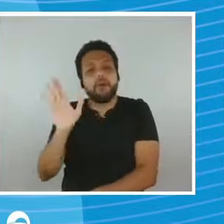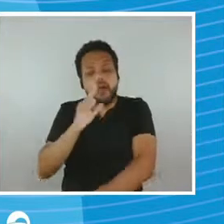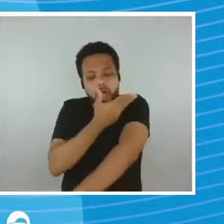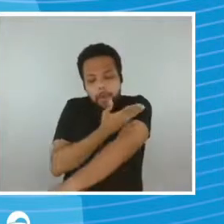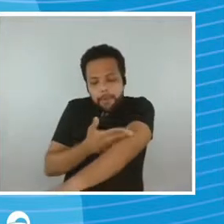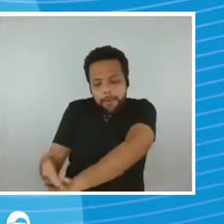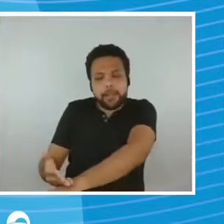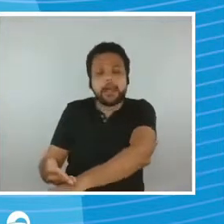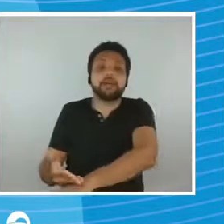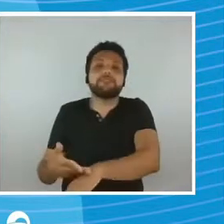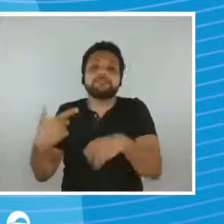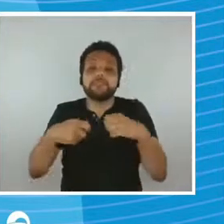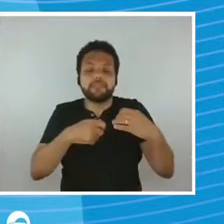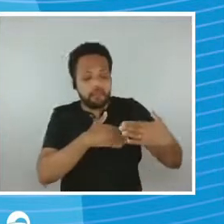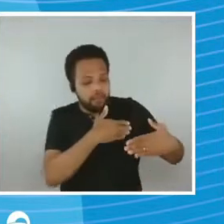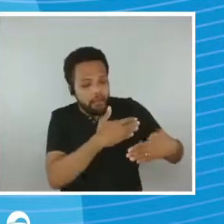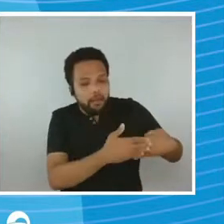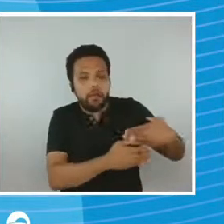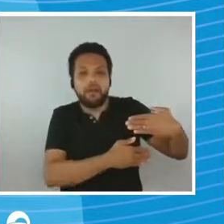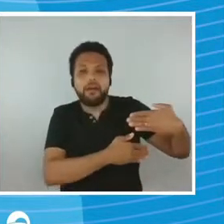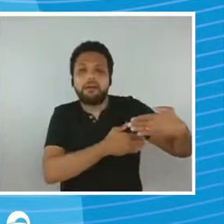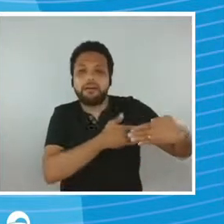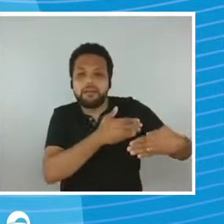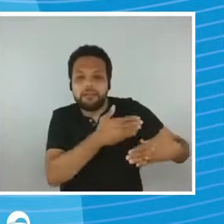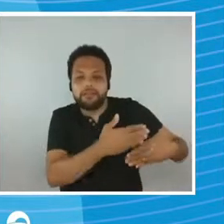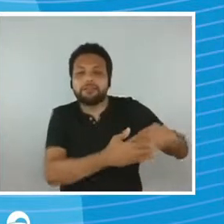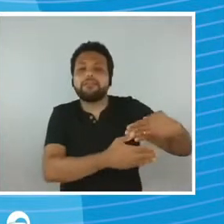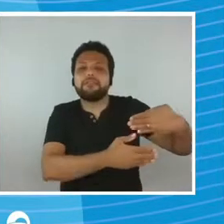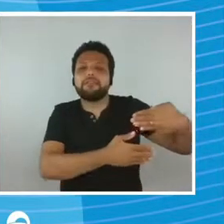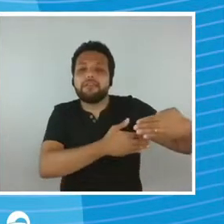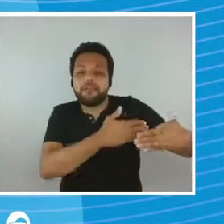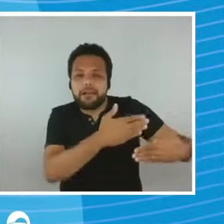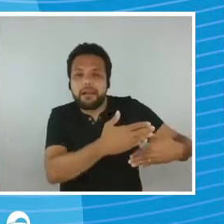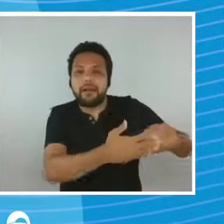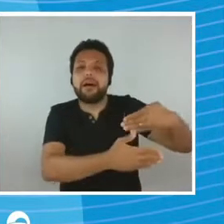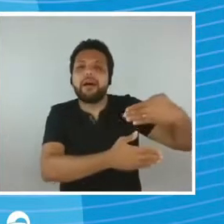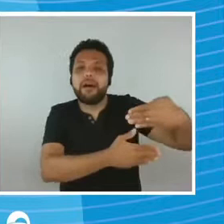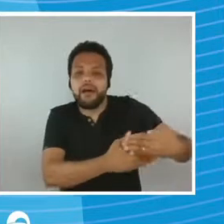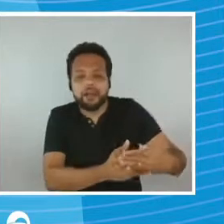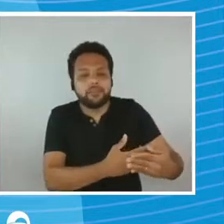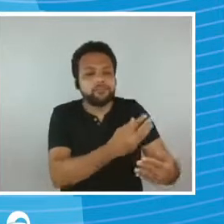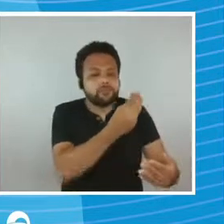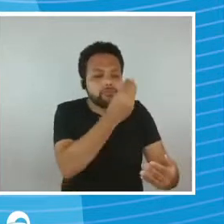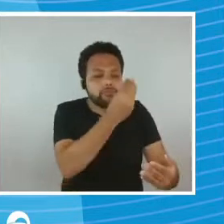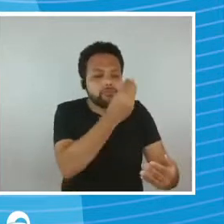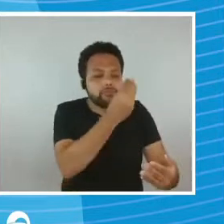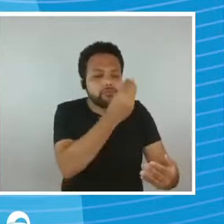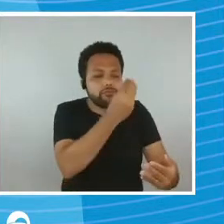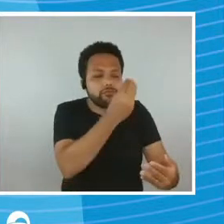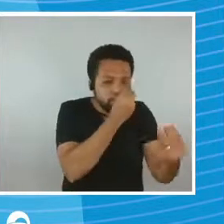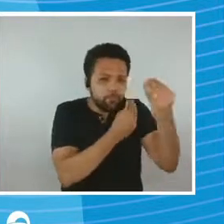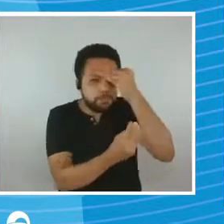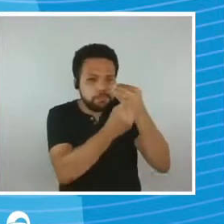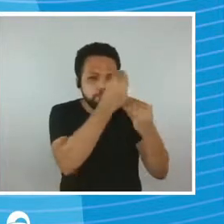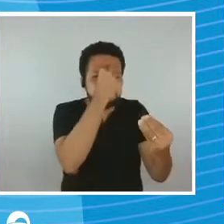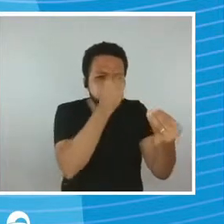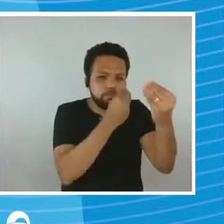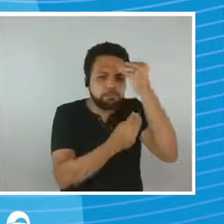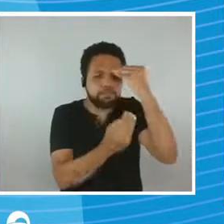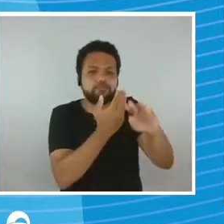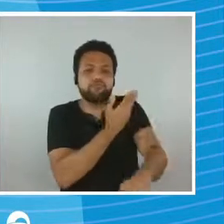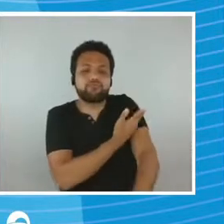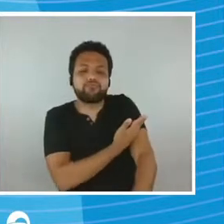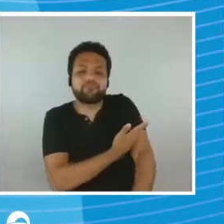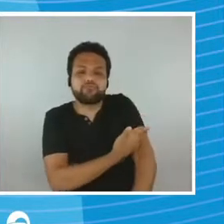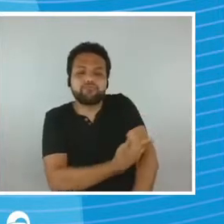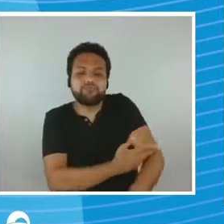longo do tempo e aí a avaliação deve decompor, de alguma forma, essa habilidade em níveis que são gradativamente